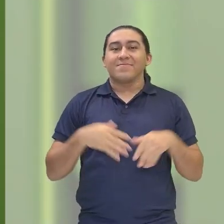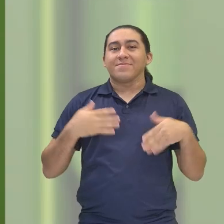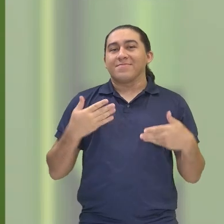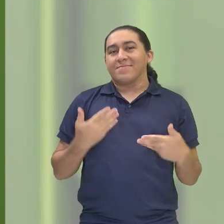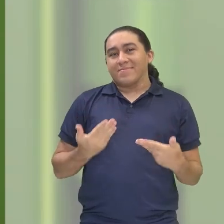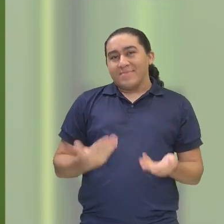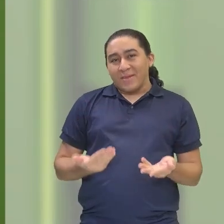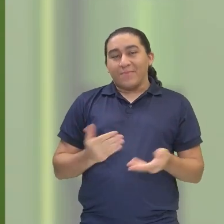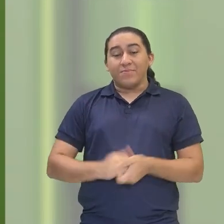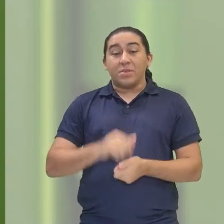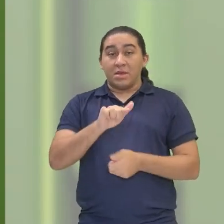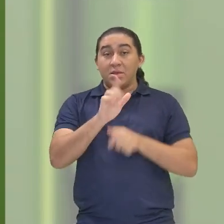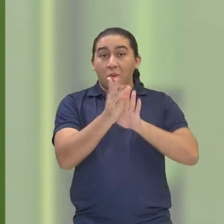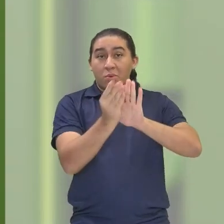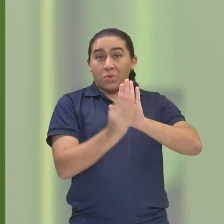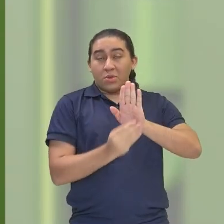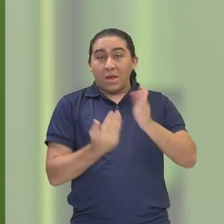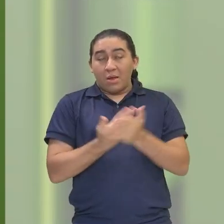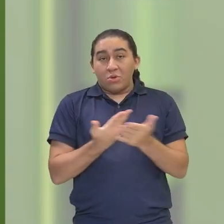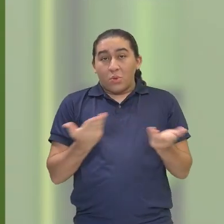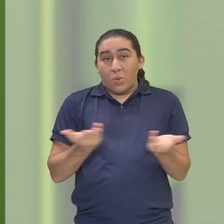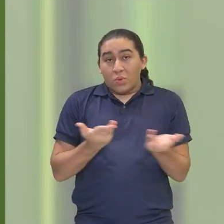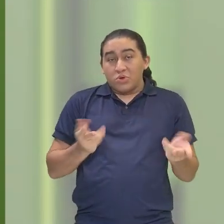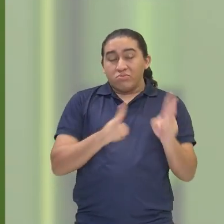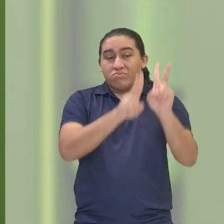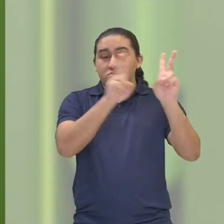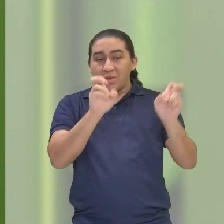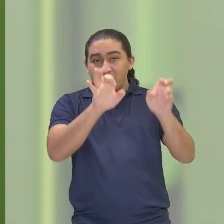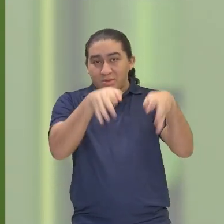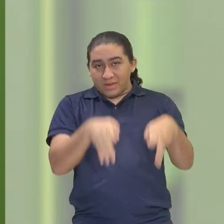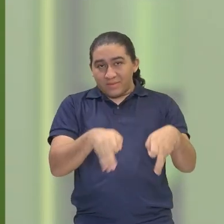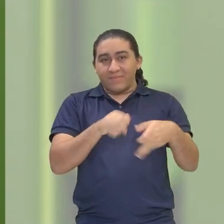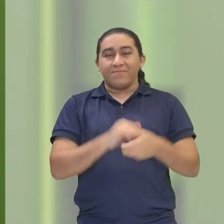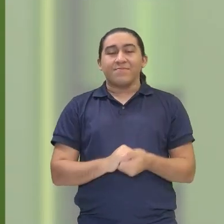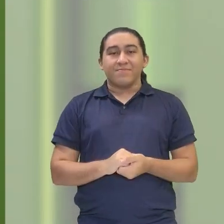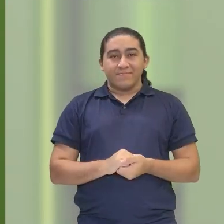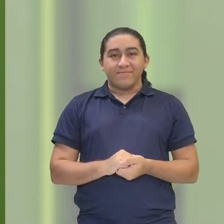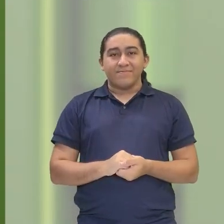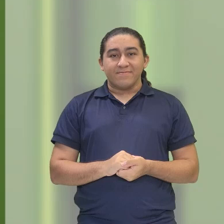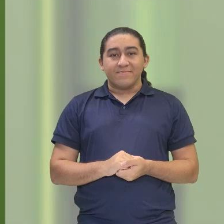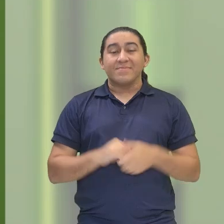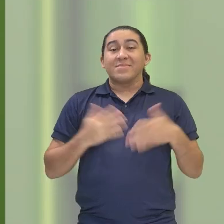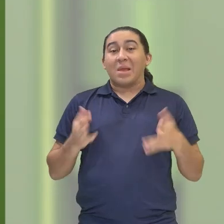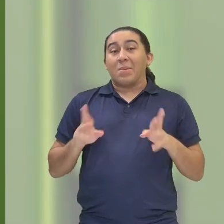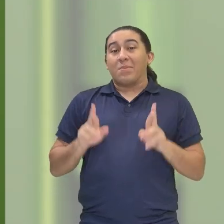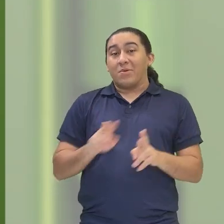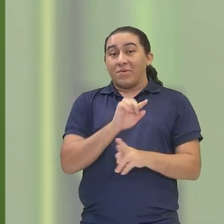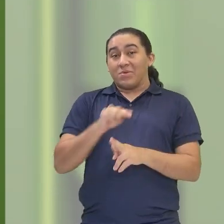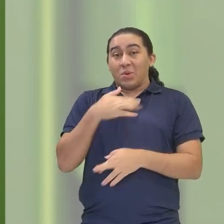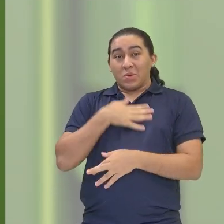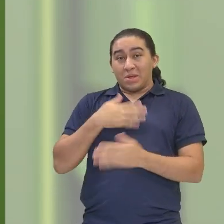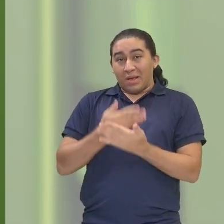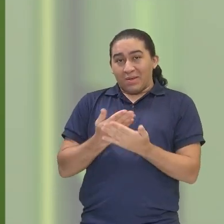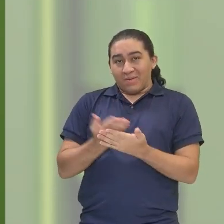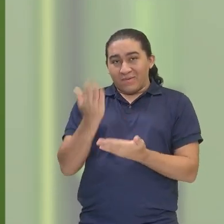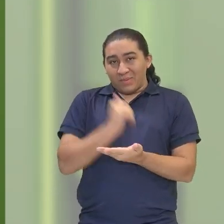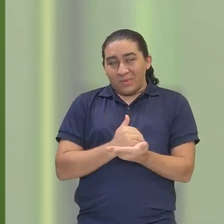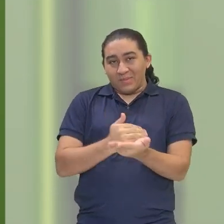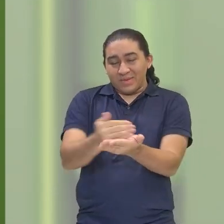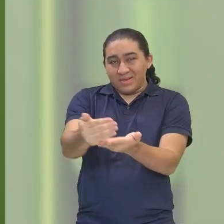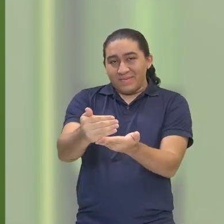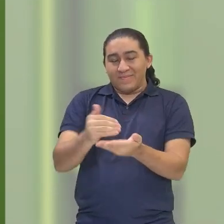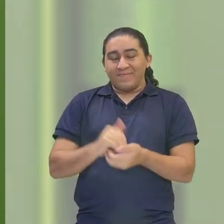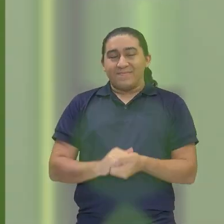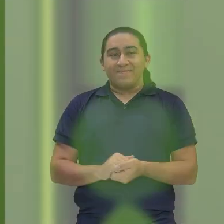pessoal, esse é o conteúdo da nossa aula, é o nosso objeto de conhecimento, tá certo? E eu espero que vocês gostem da aula. Então,